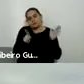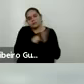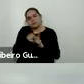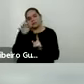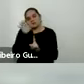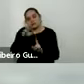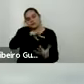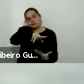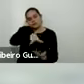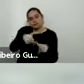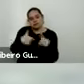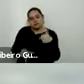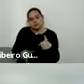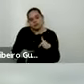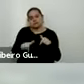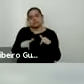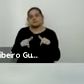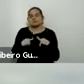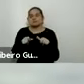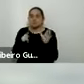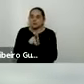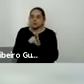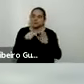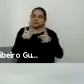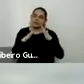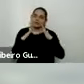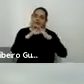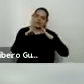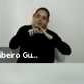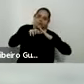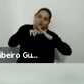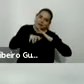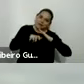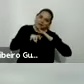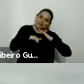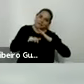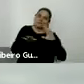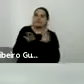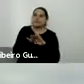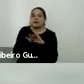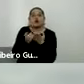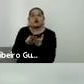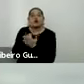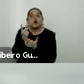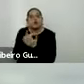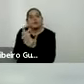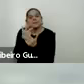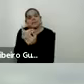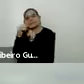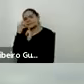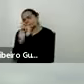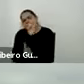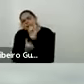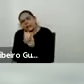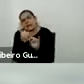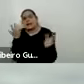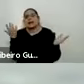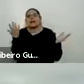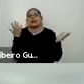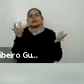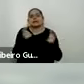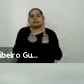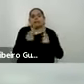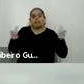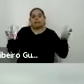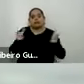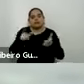office e as outras Sim. consequências também que nós observamos aí, como compras online, uma série de coisas, né? É,